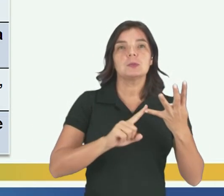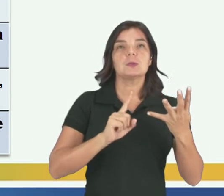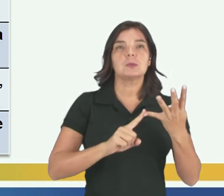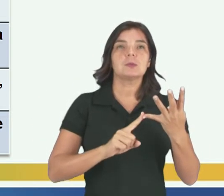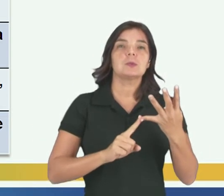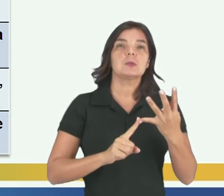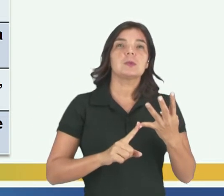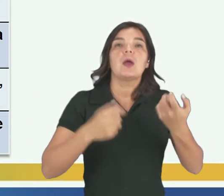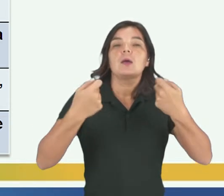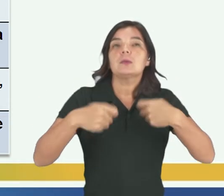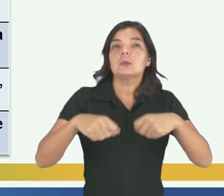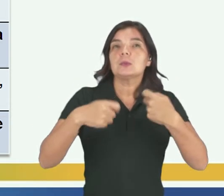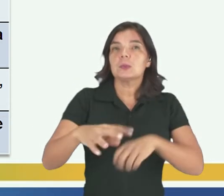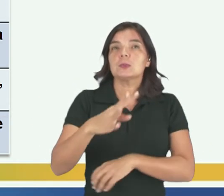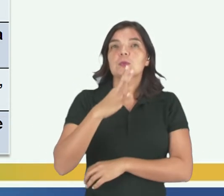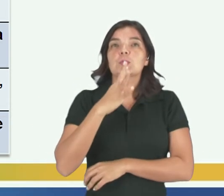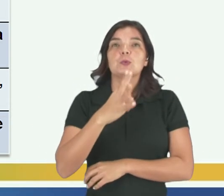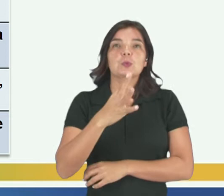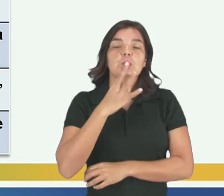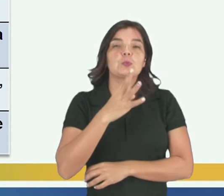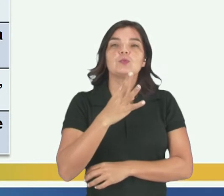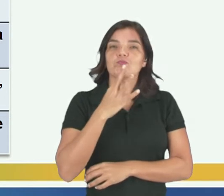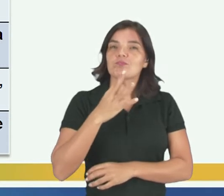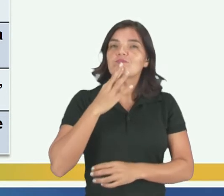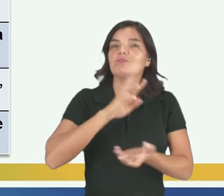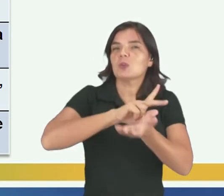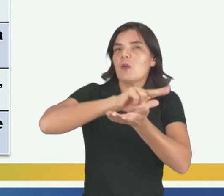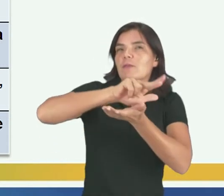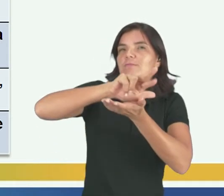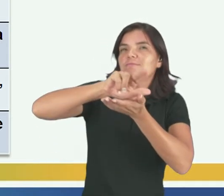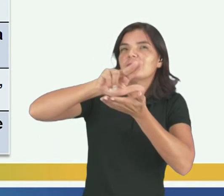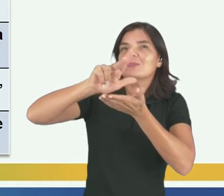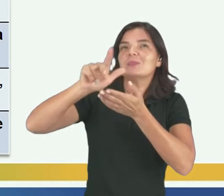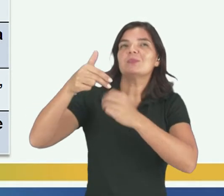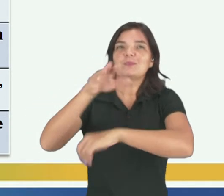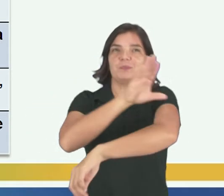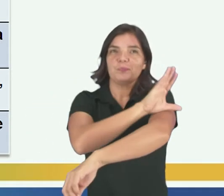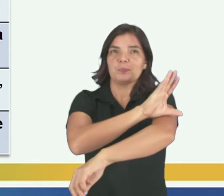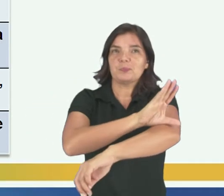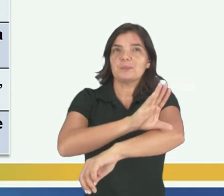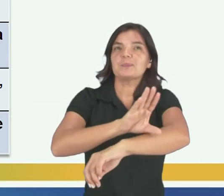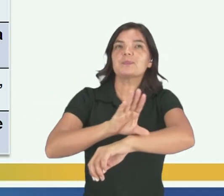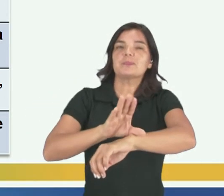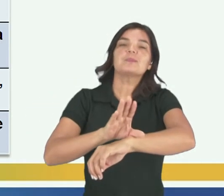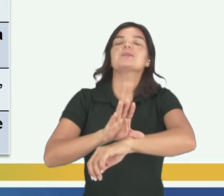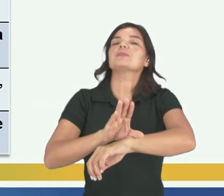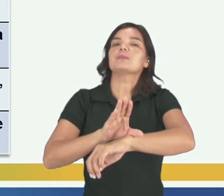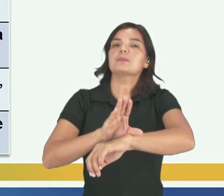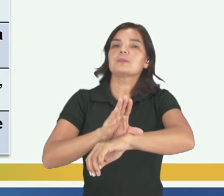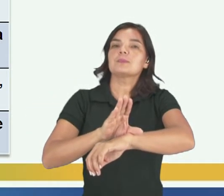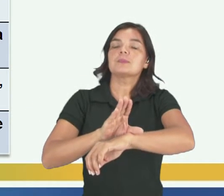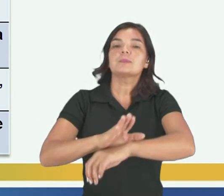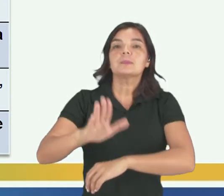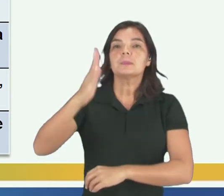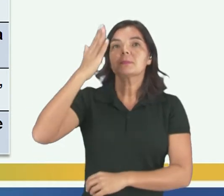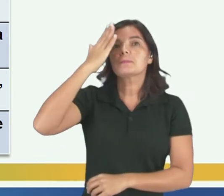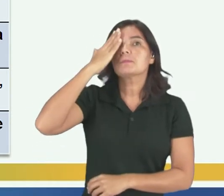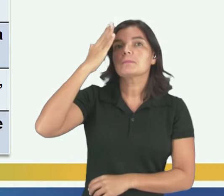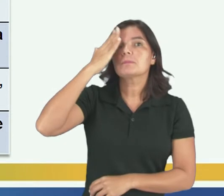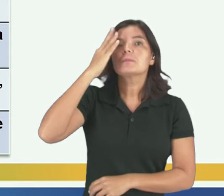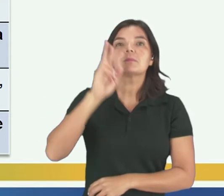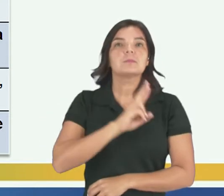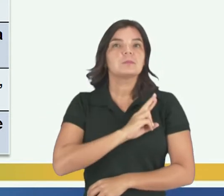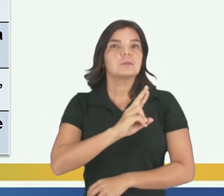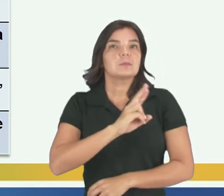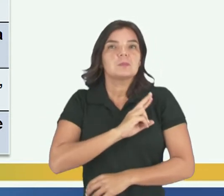tá? No 4, nós vamos ter a necessidade de um bom conhecimento, variados, né, de aspectos culturais,